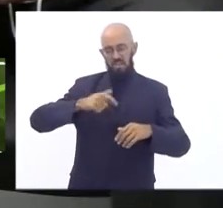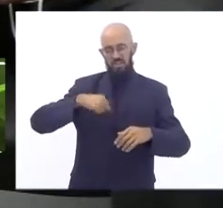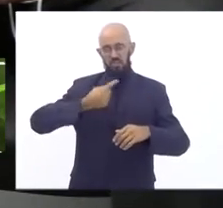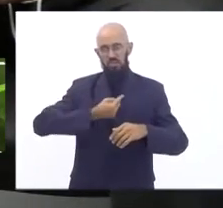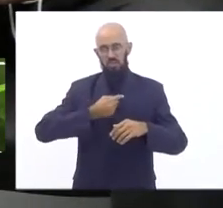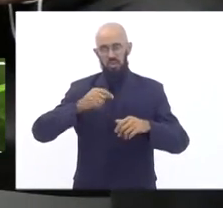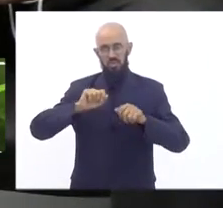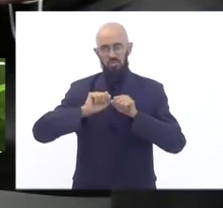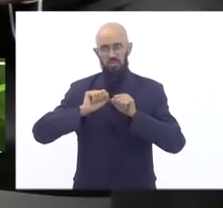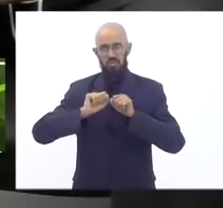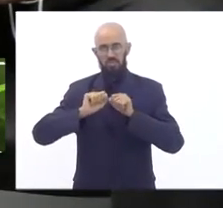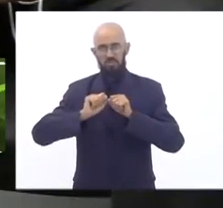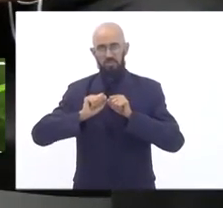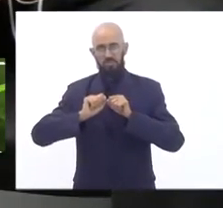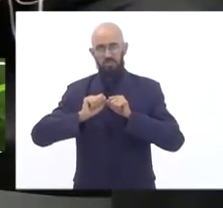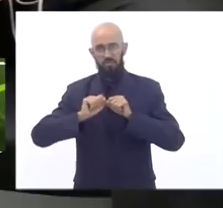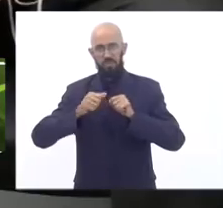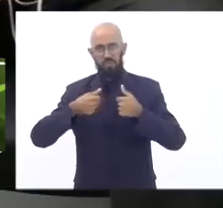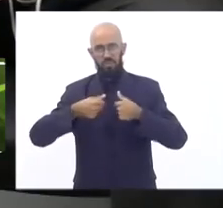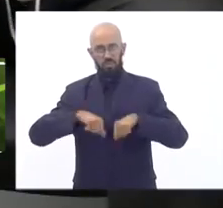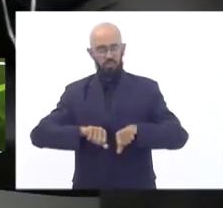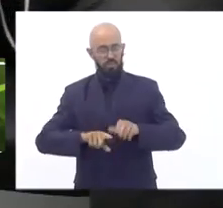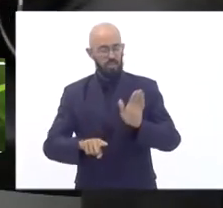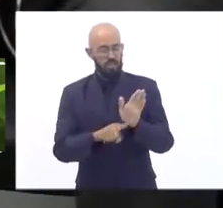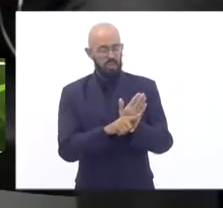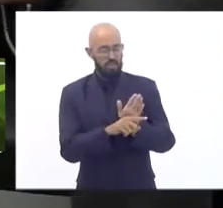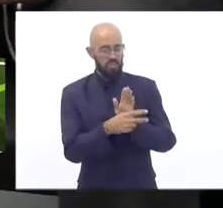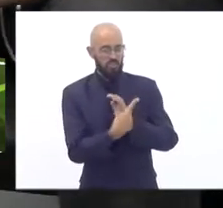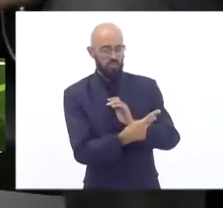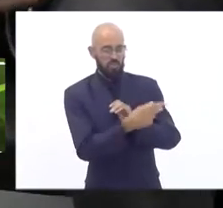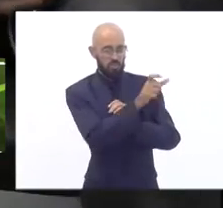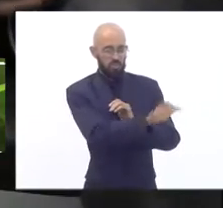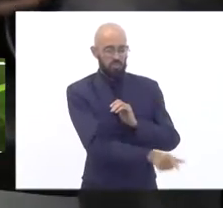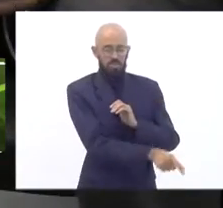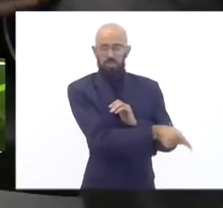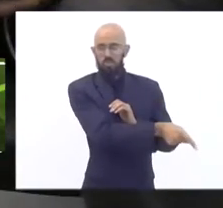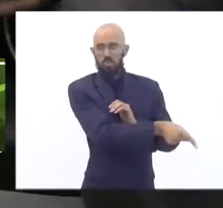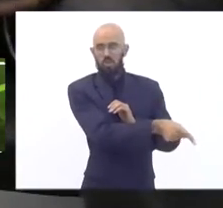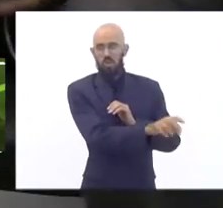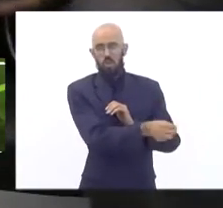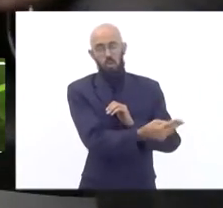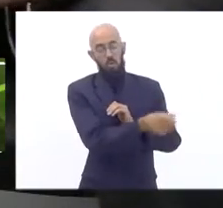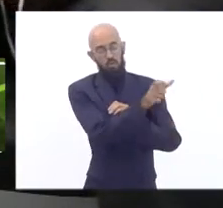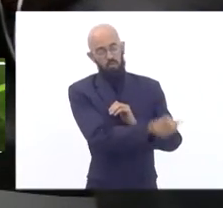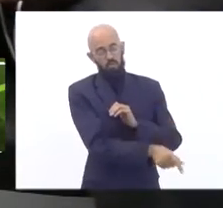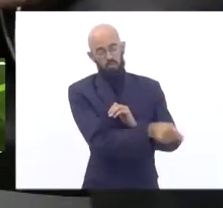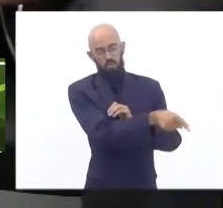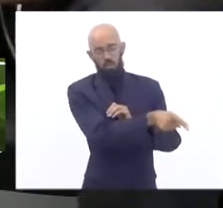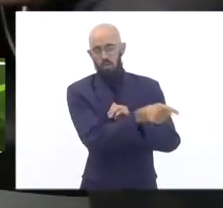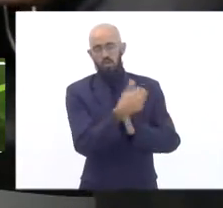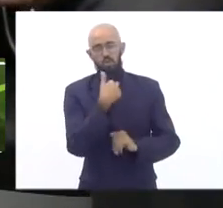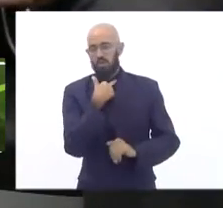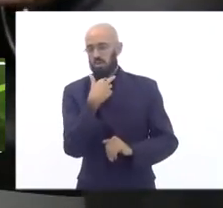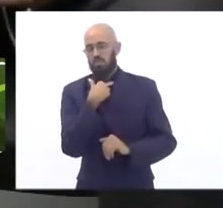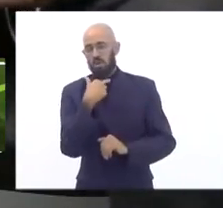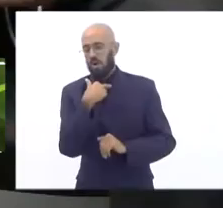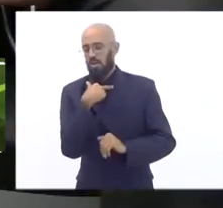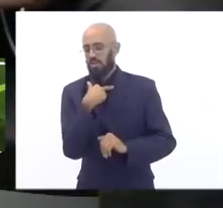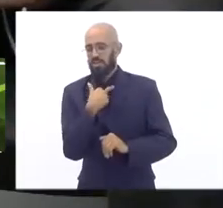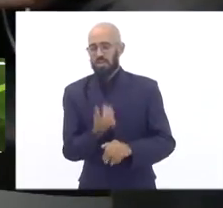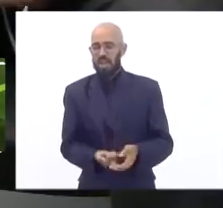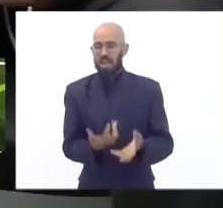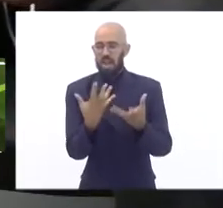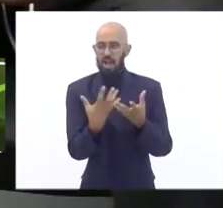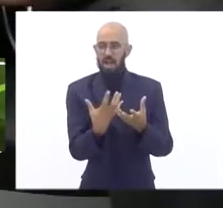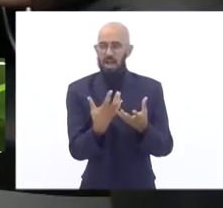cai numa análise negativa à sua pessoa. Porque ou o senhor não poderia ser designado